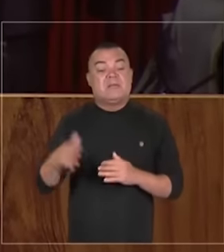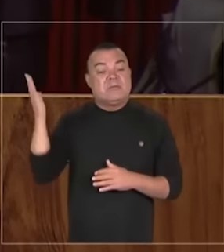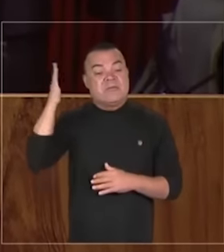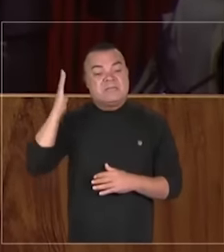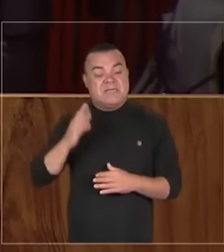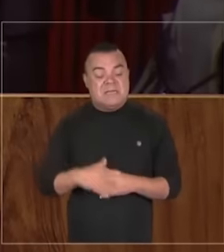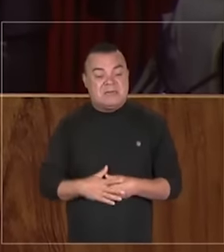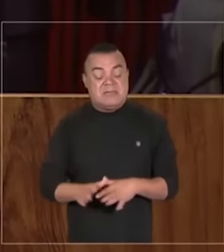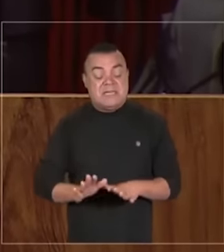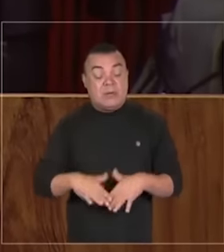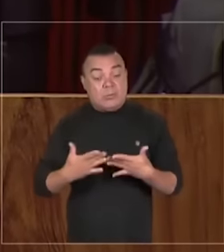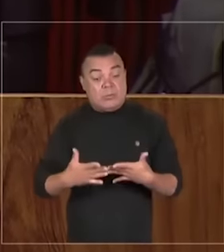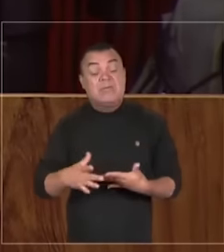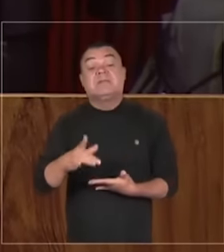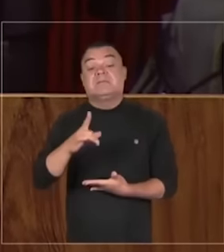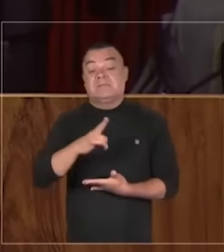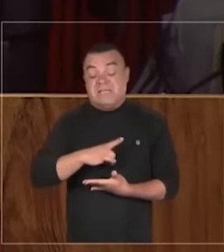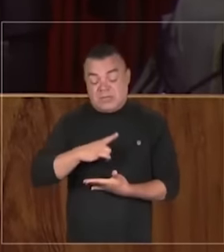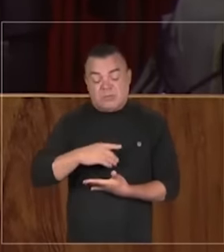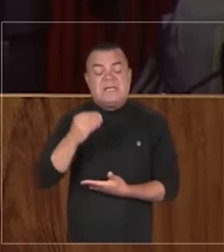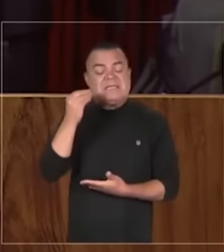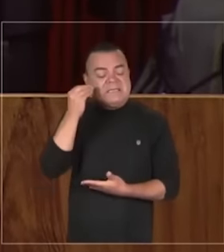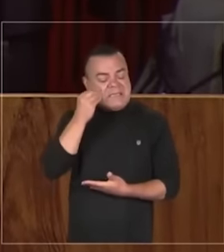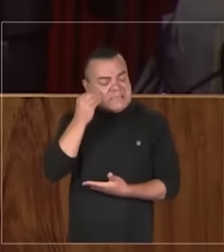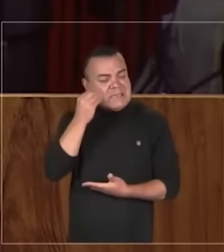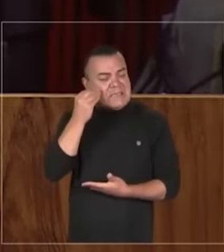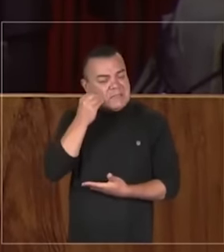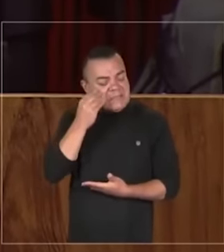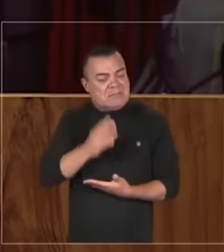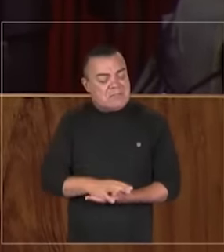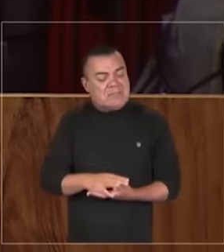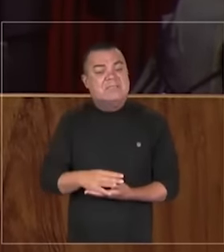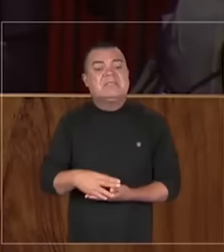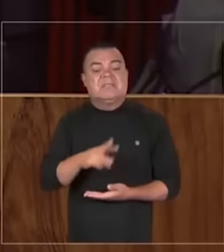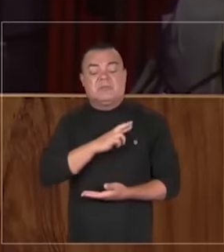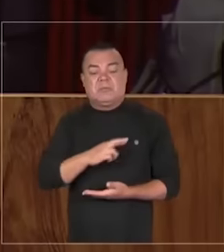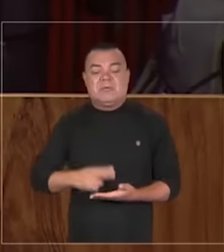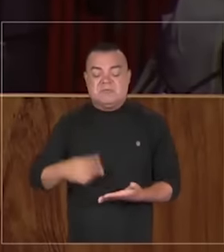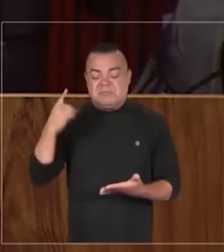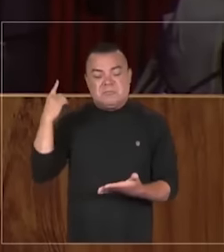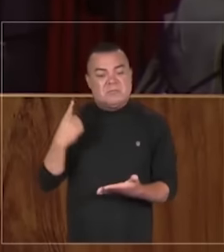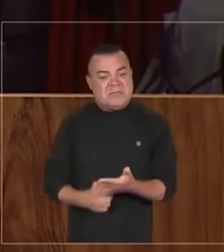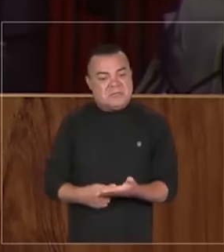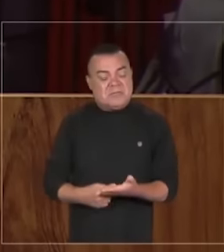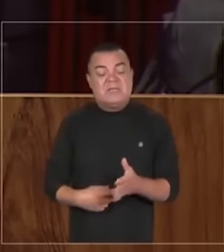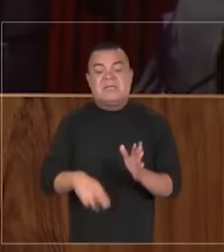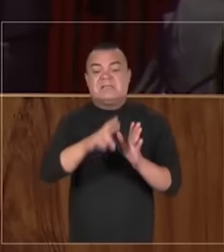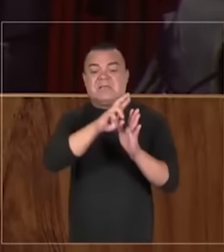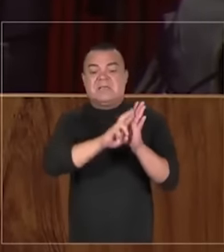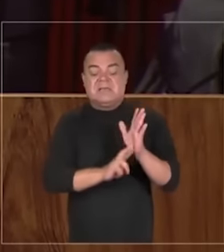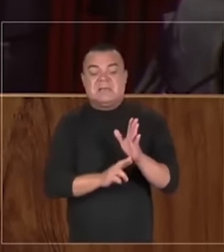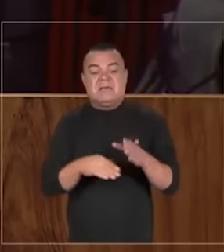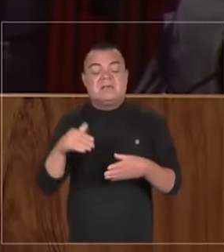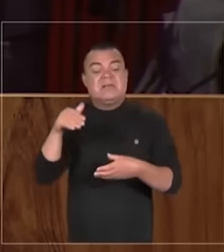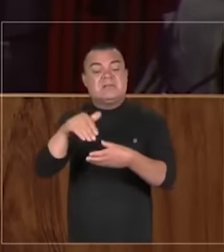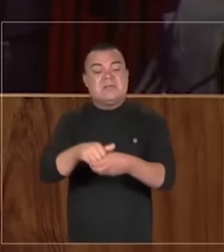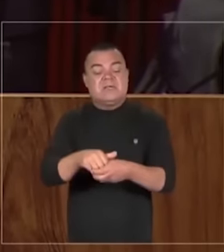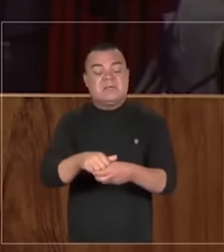uma tentativa republicana de cumprimento da norma eleitoral, na busca de